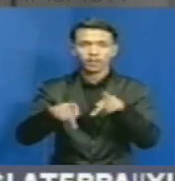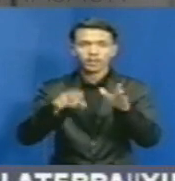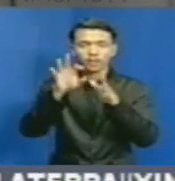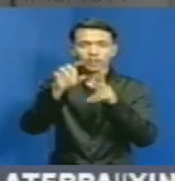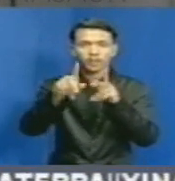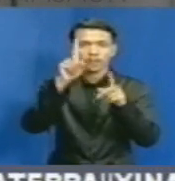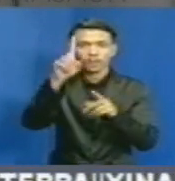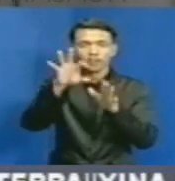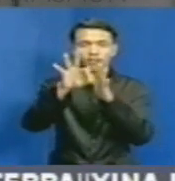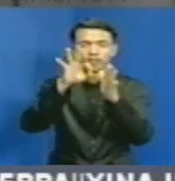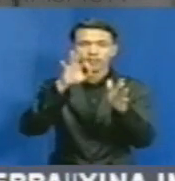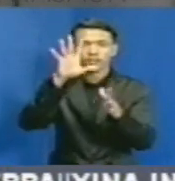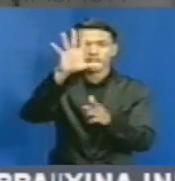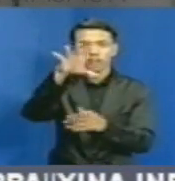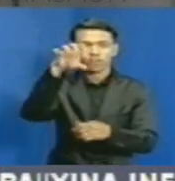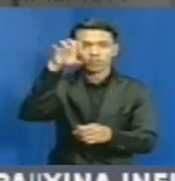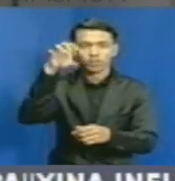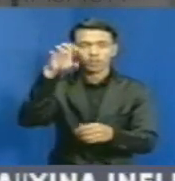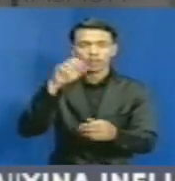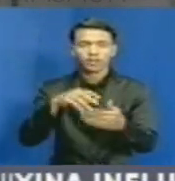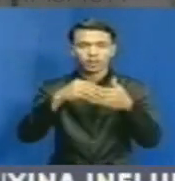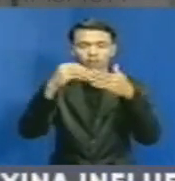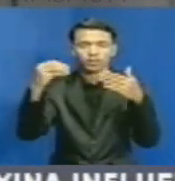bar. Modifica de vida.